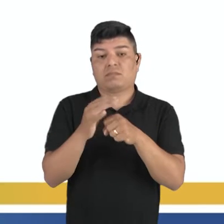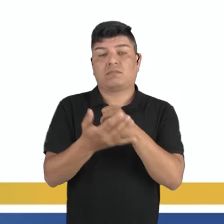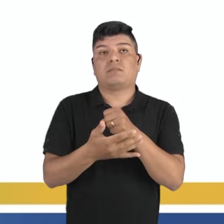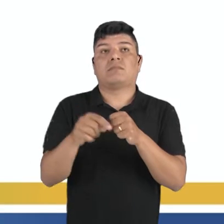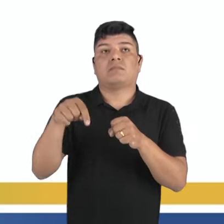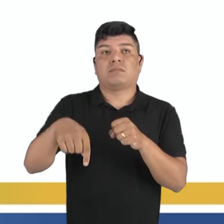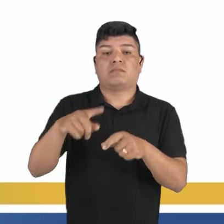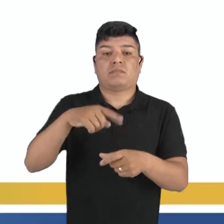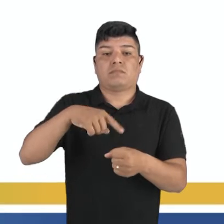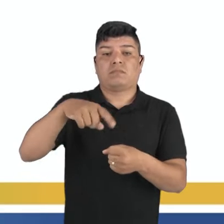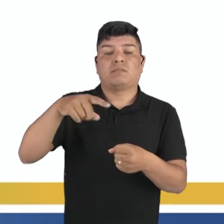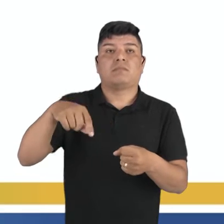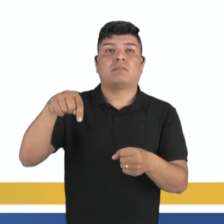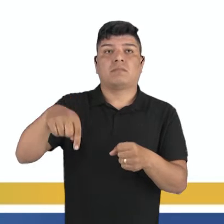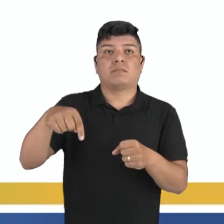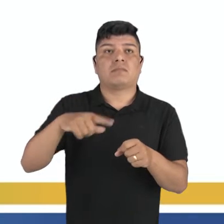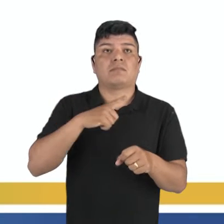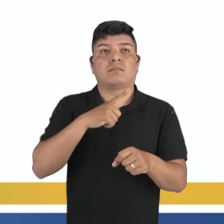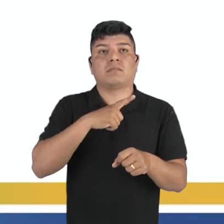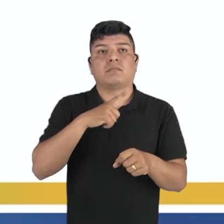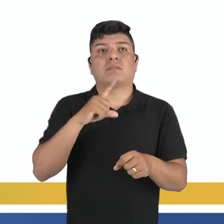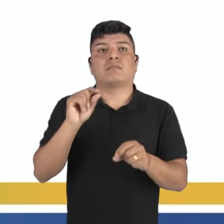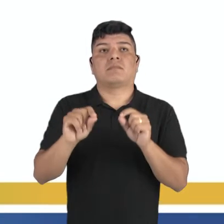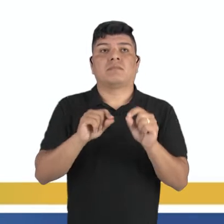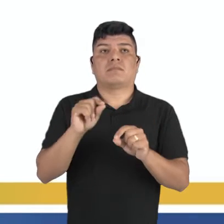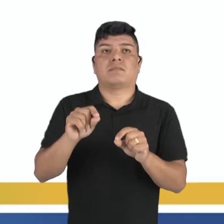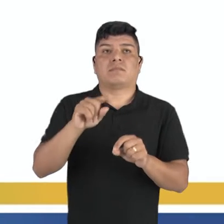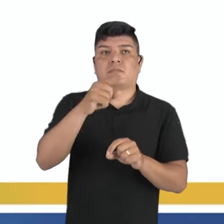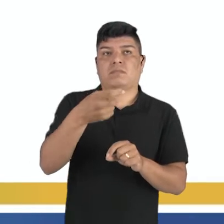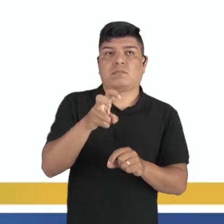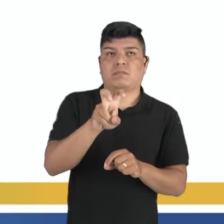por município, né, seria dado por